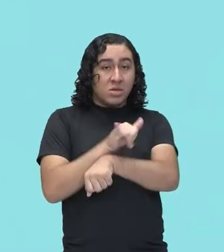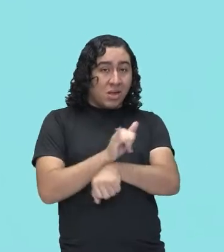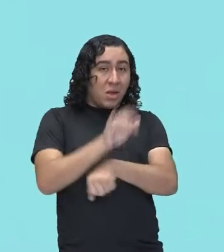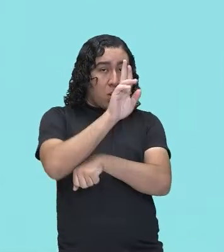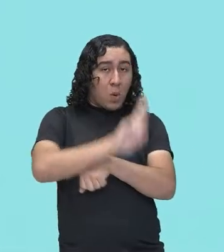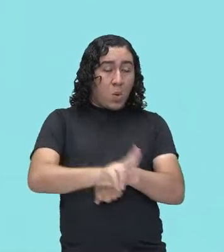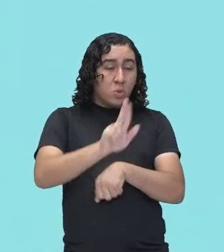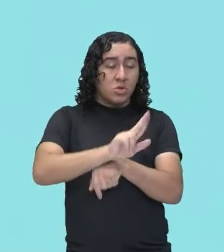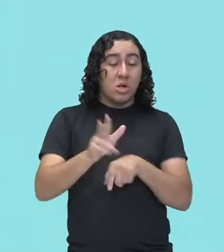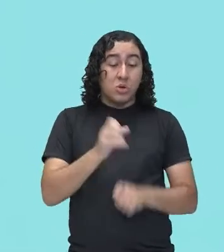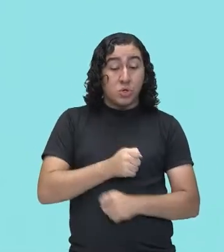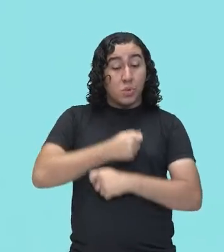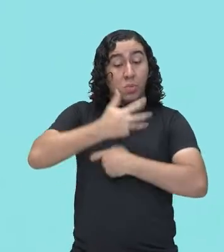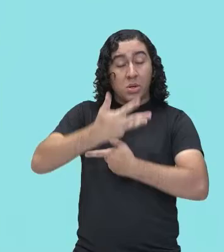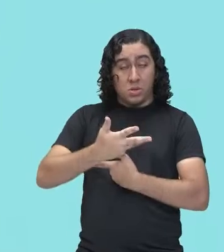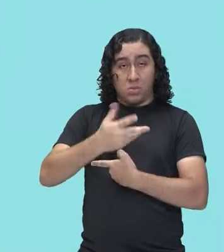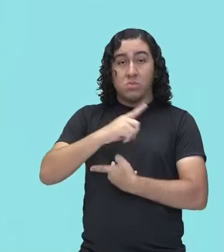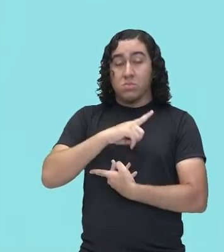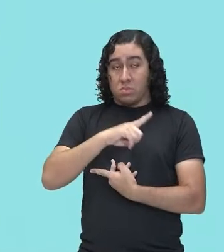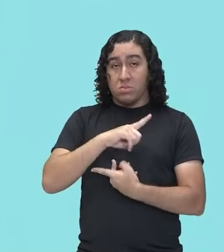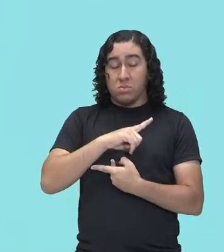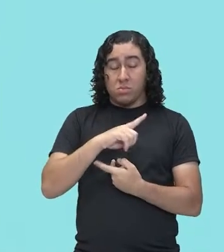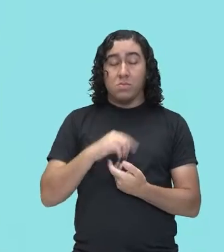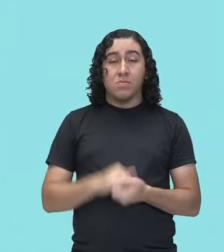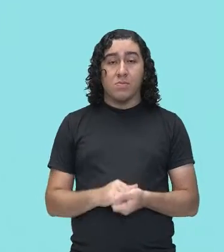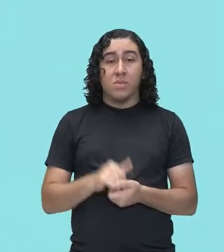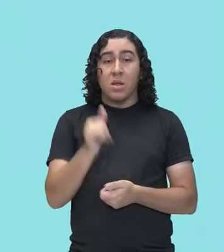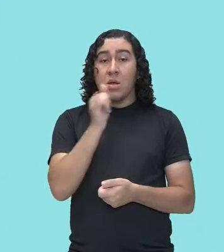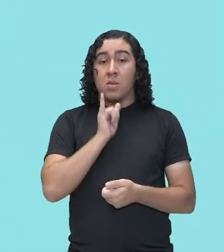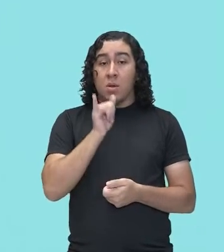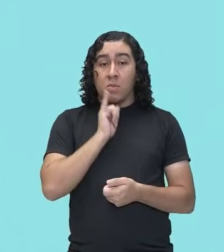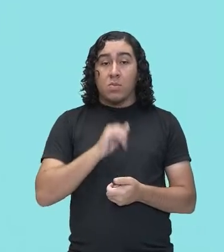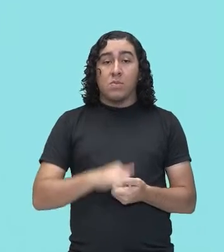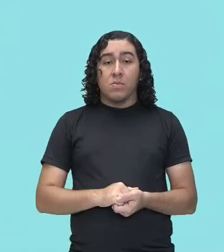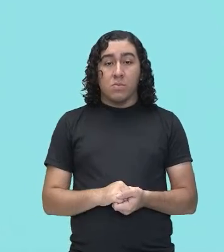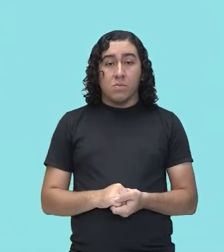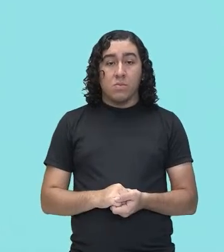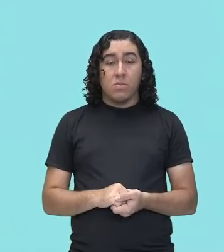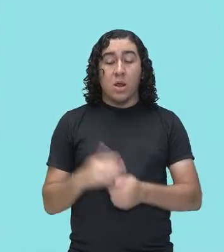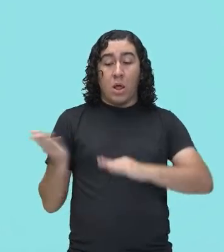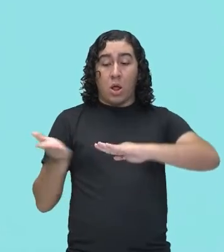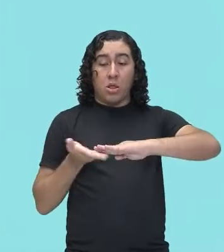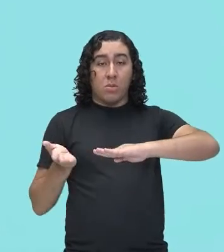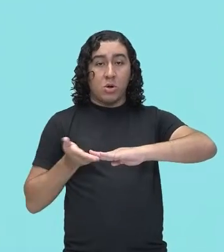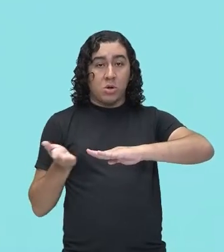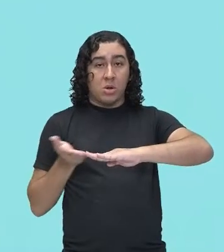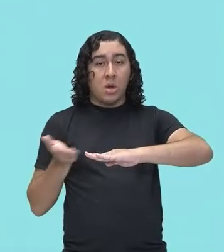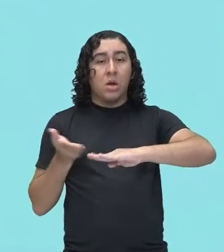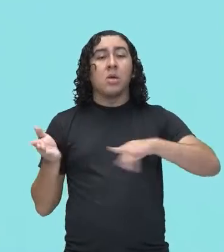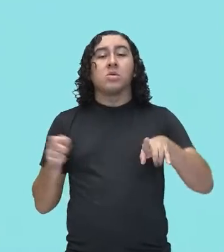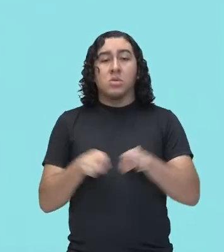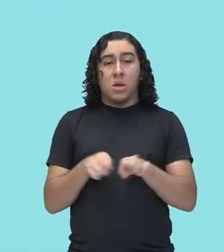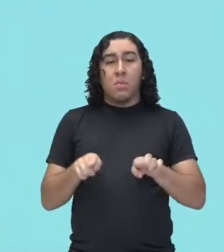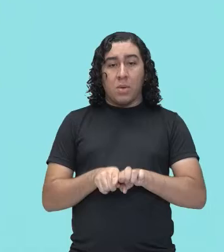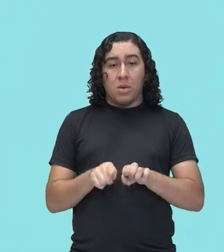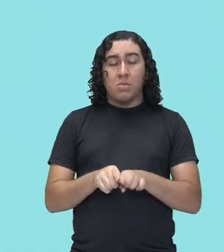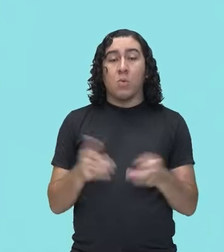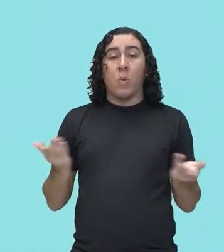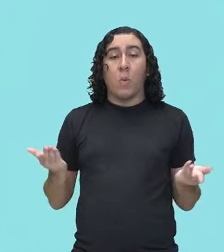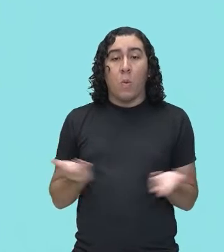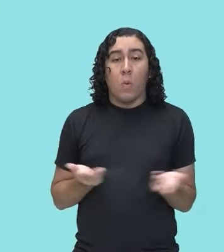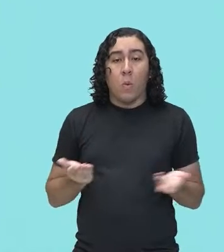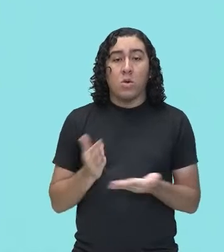novos suportes de arte. Por exemplo, na contemporaneidade, na época atual,